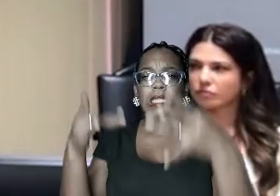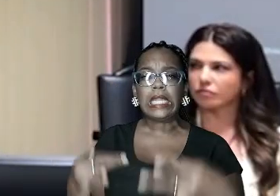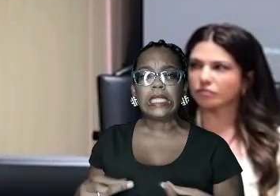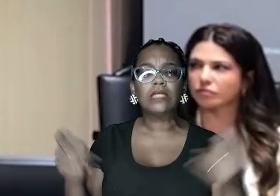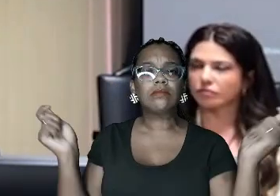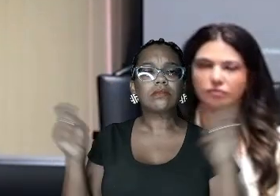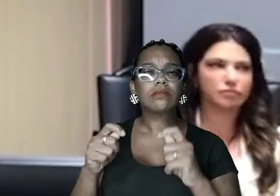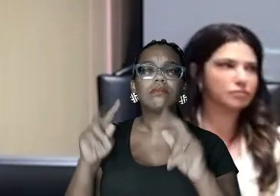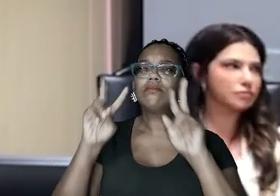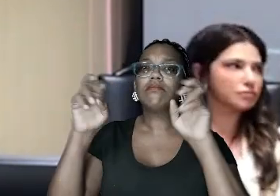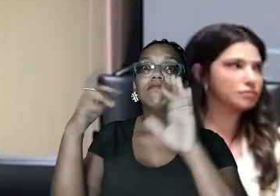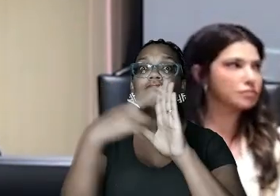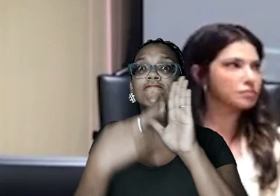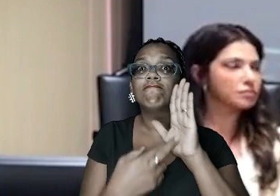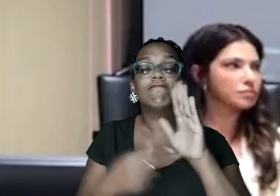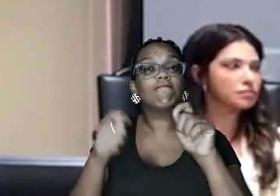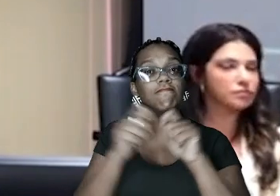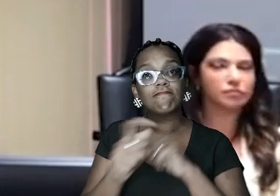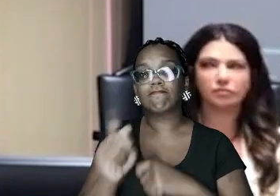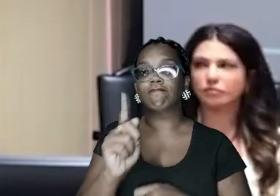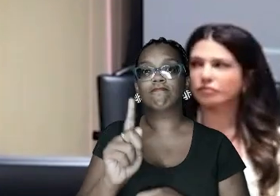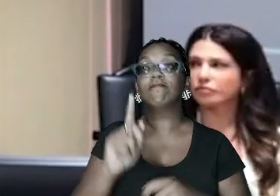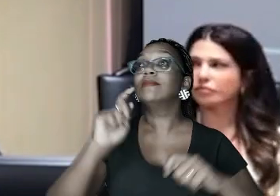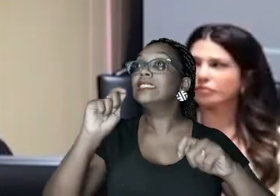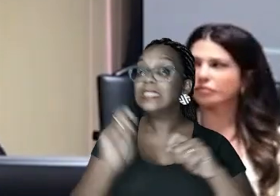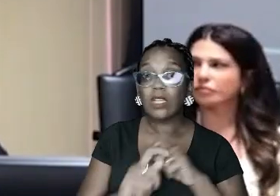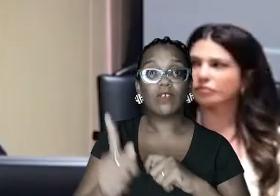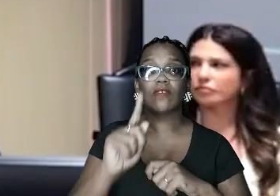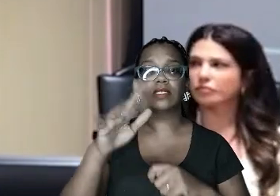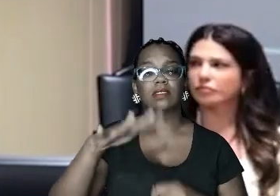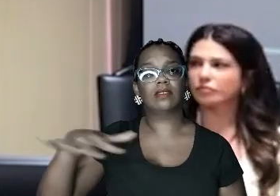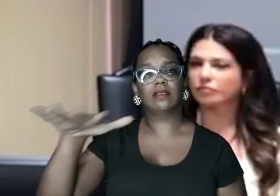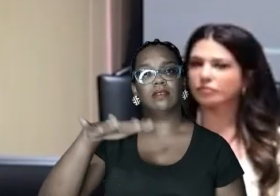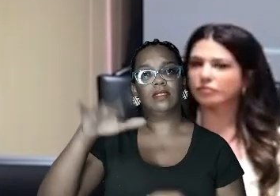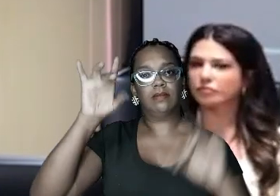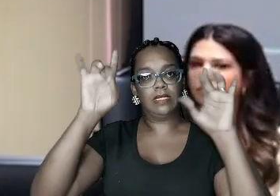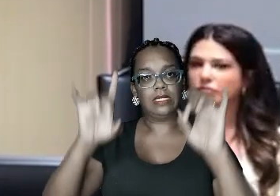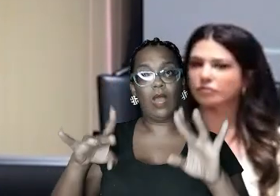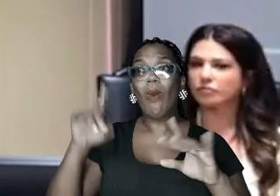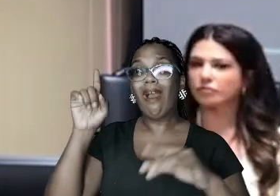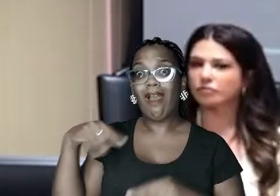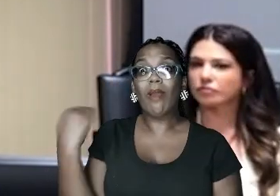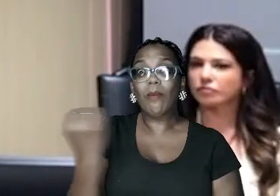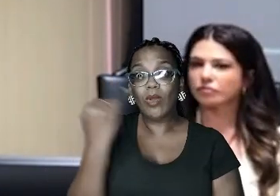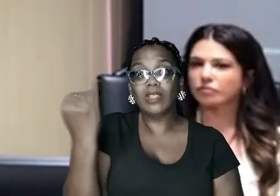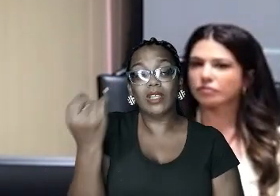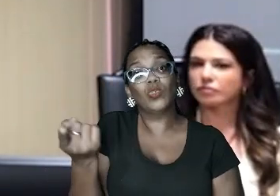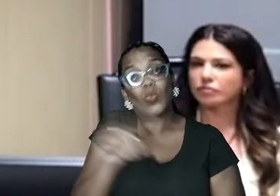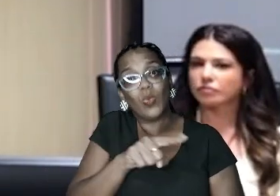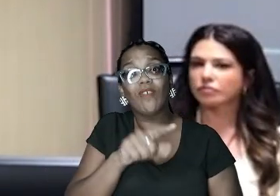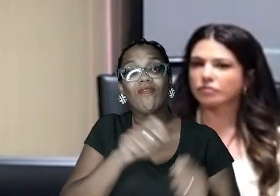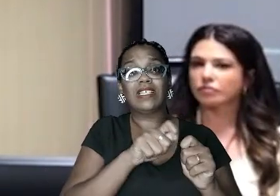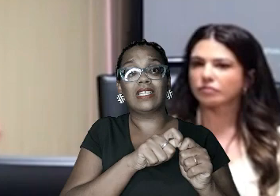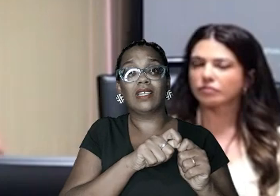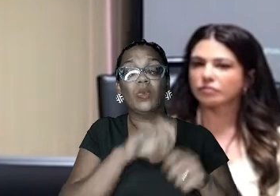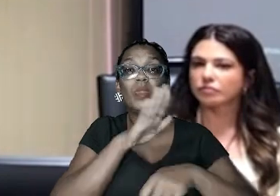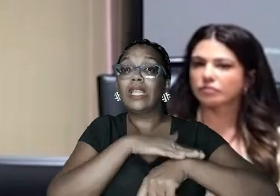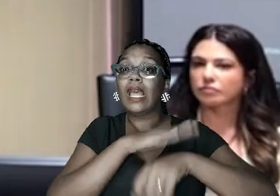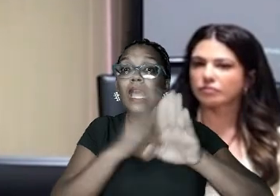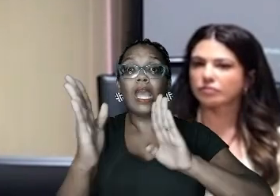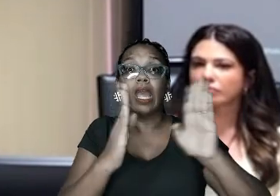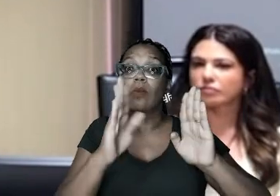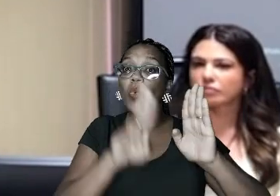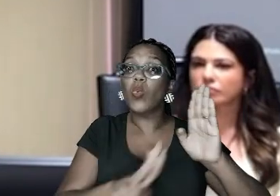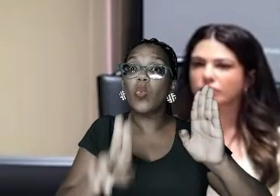específico e detalhado situações que devem levar Como regra a não fazer não fazer e nessa Série Especial é tão importante